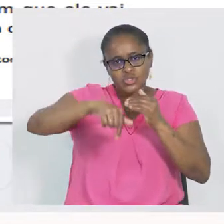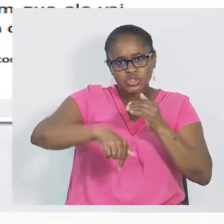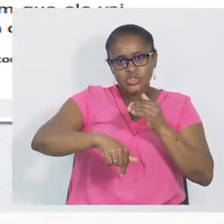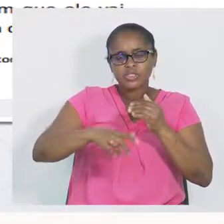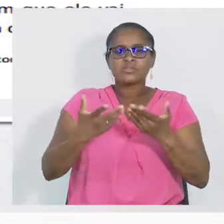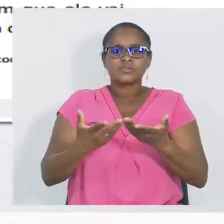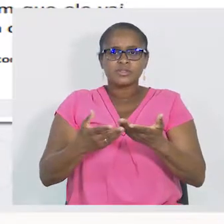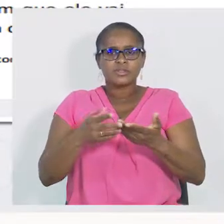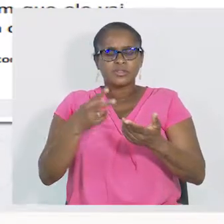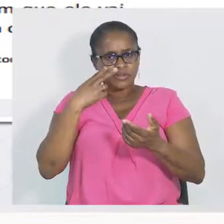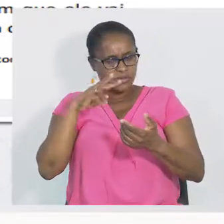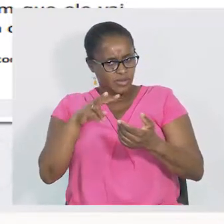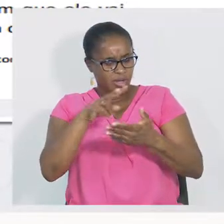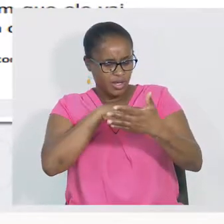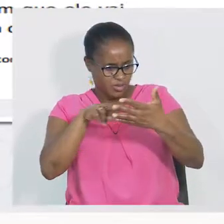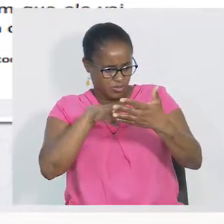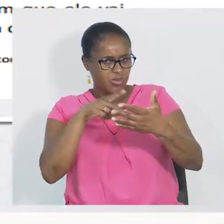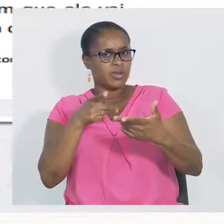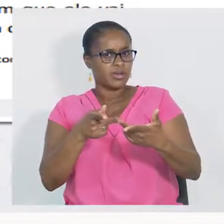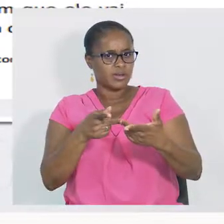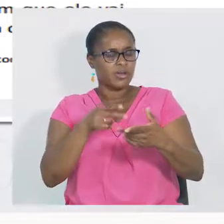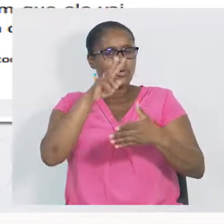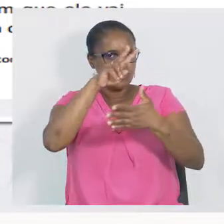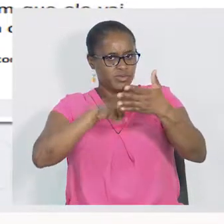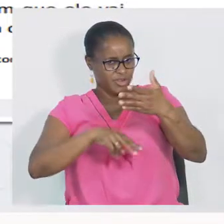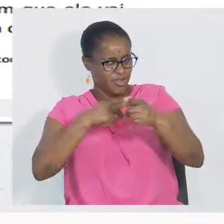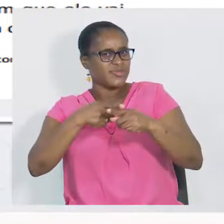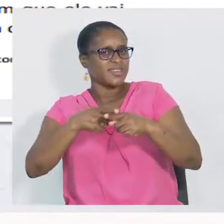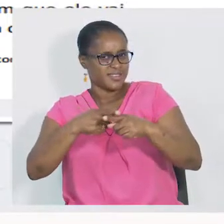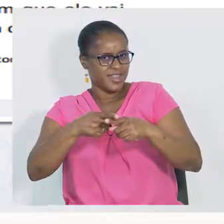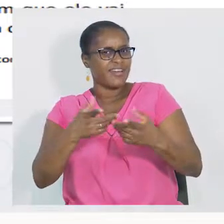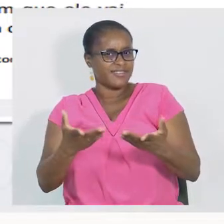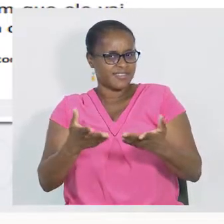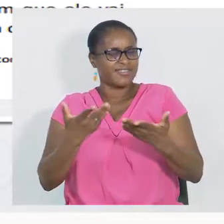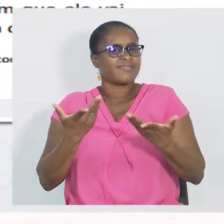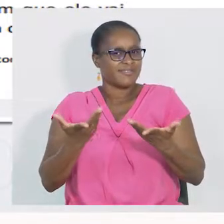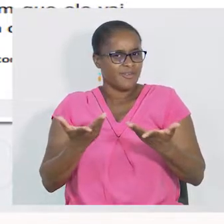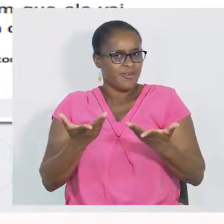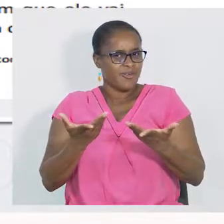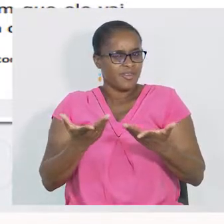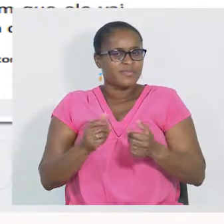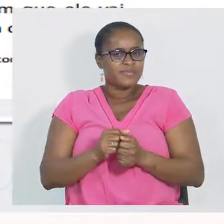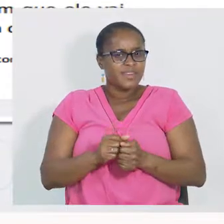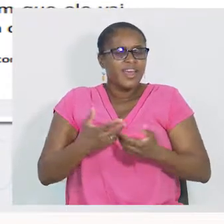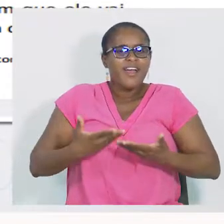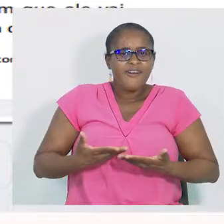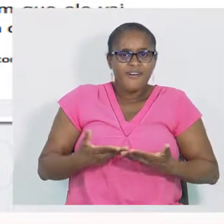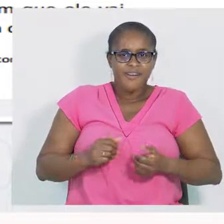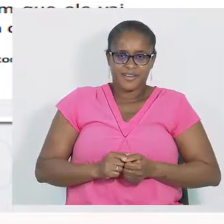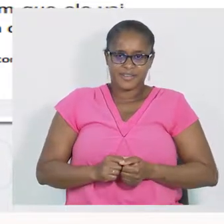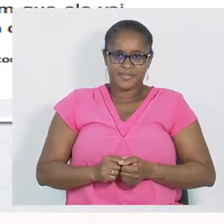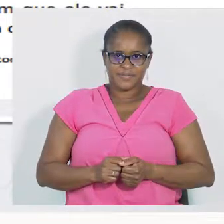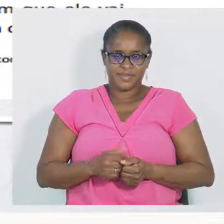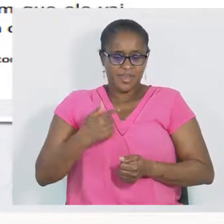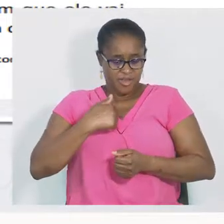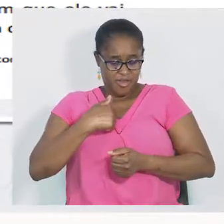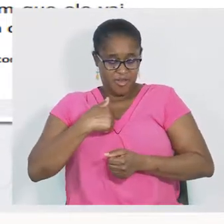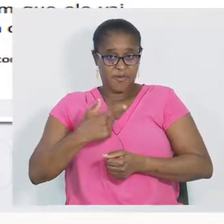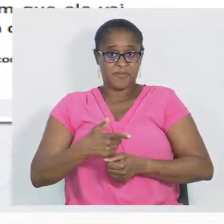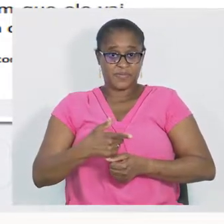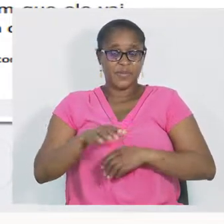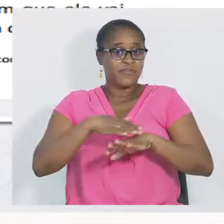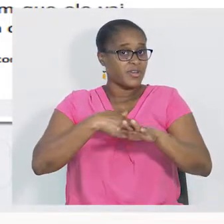eu, os meus irmãos e os meus primos adoramos. Fecho os olhos e consigo vê-la sentada